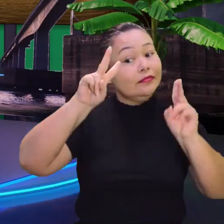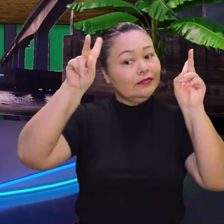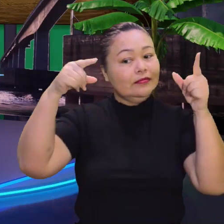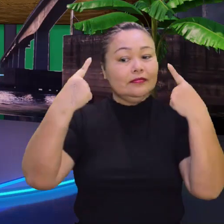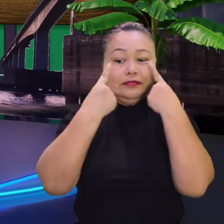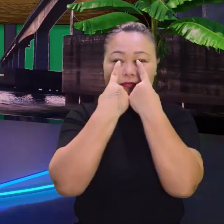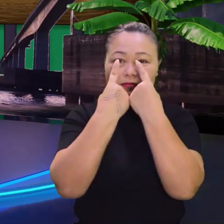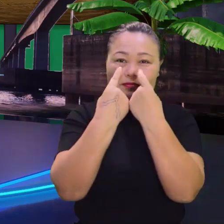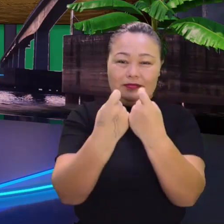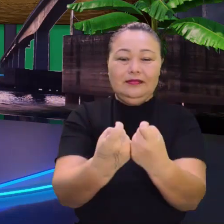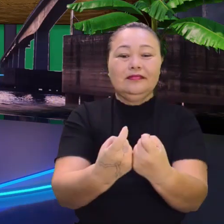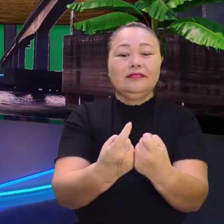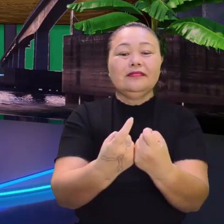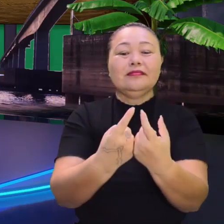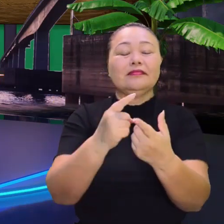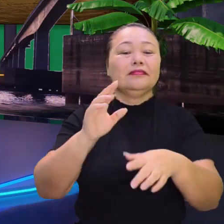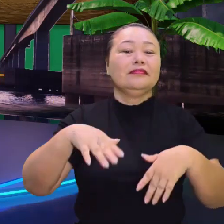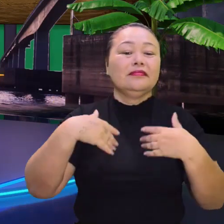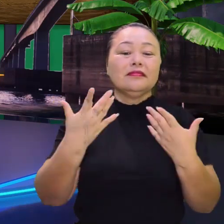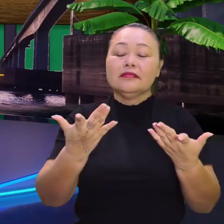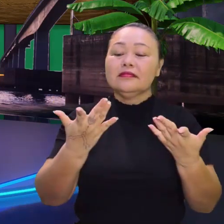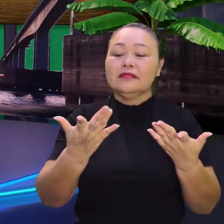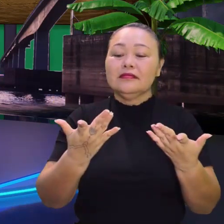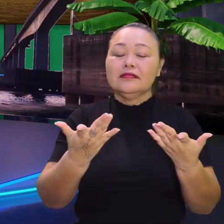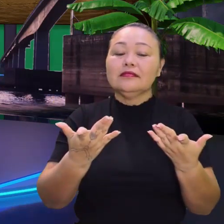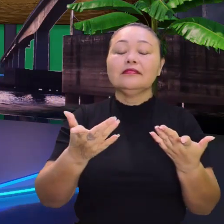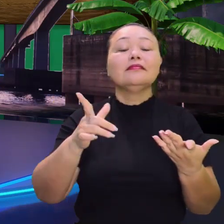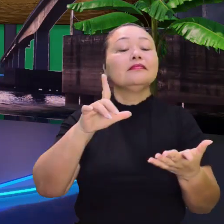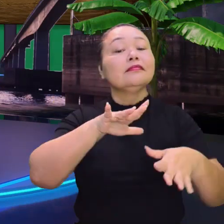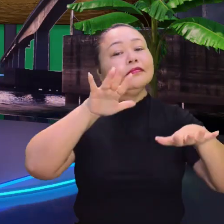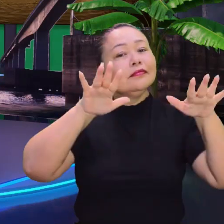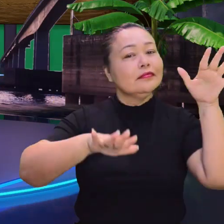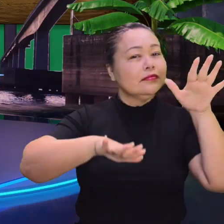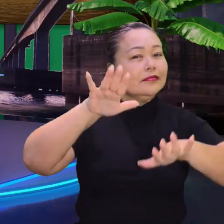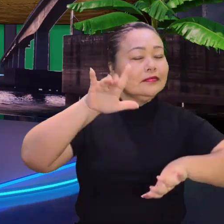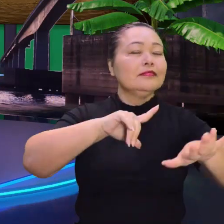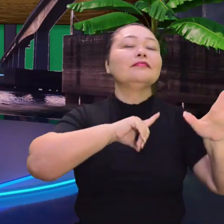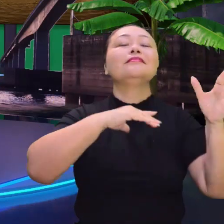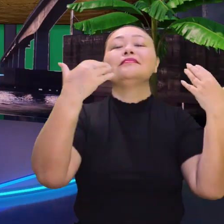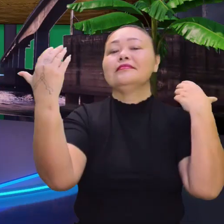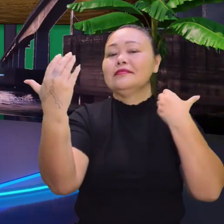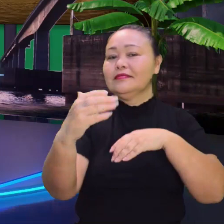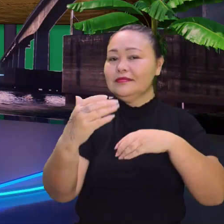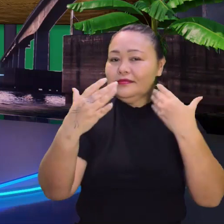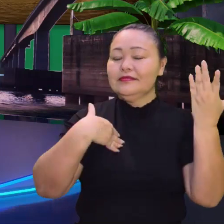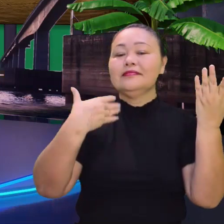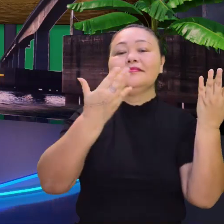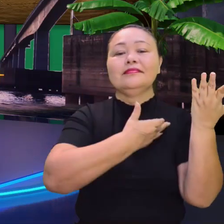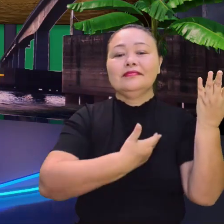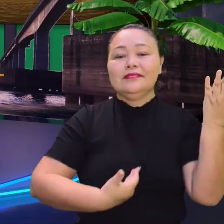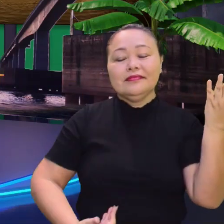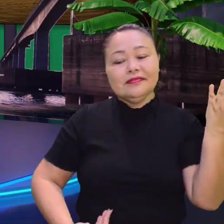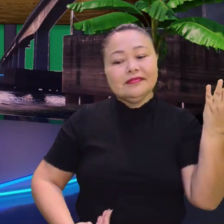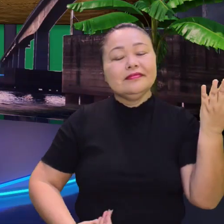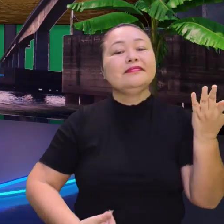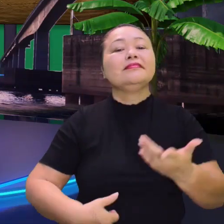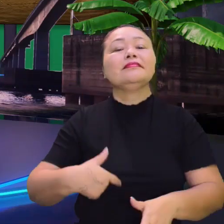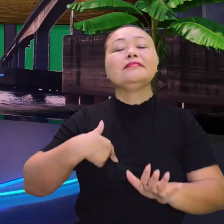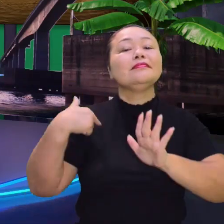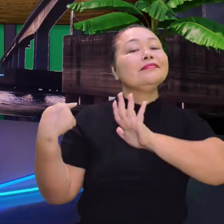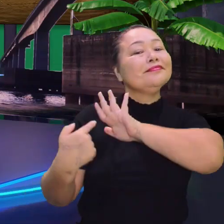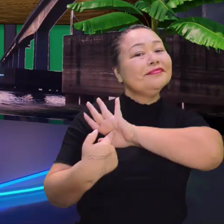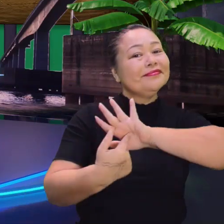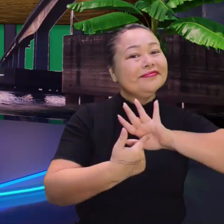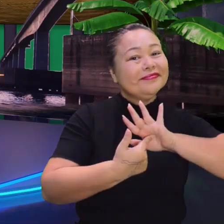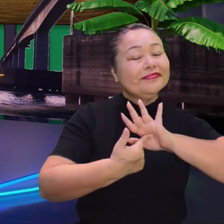assunto interessante, um assunto que vez ou outra cai em concurso público. Isso e aí mesmo. a gente vai mostrar